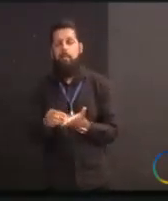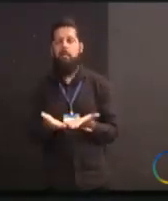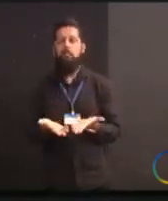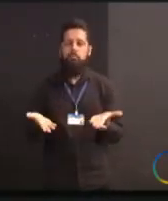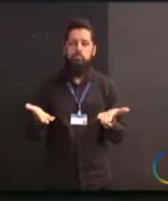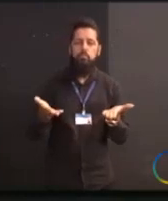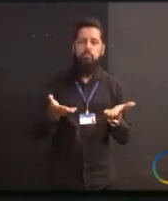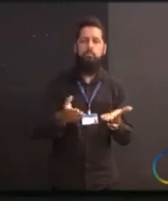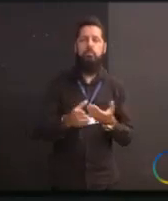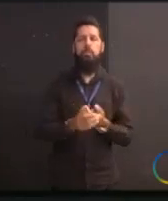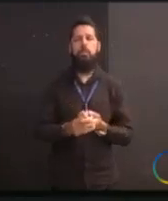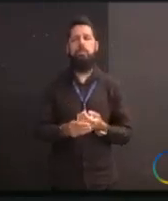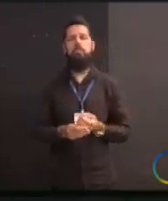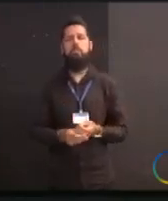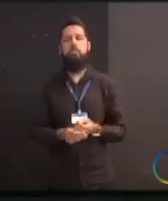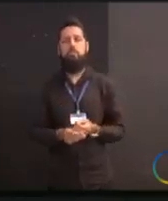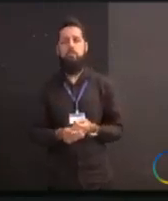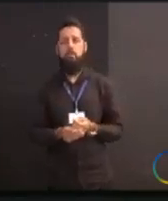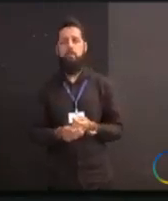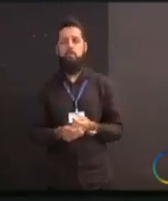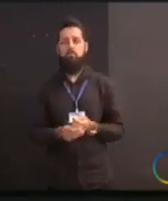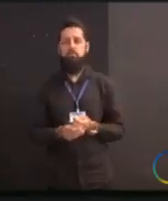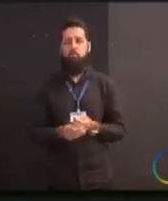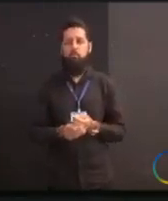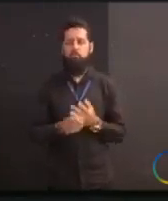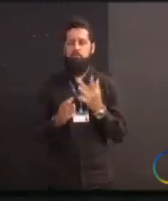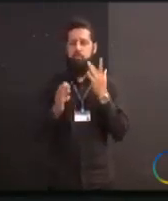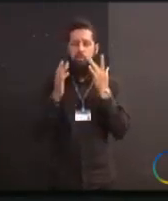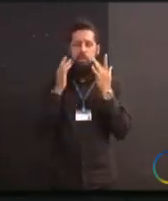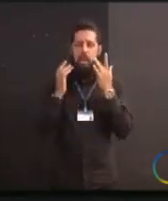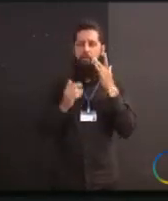dos irmãos do arco-íris.